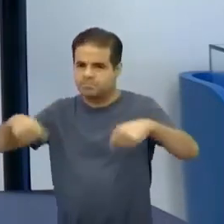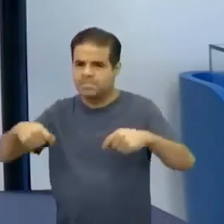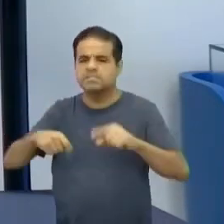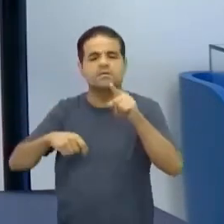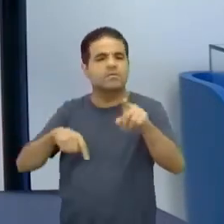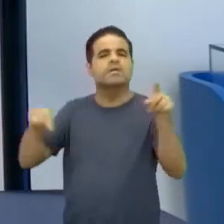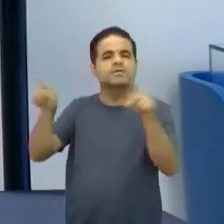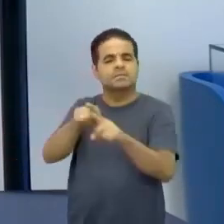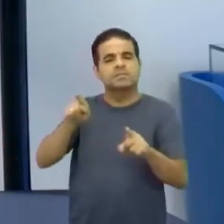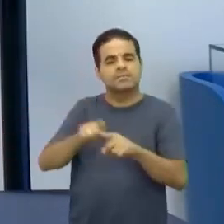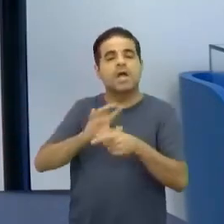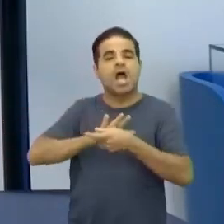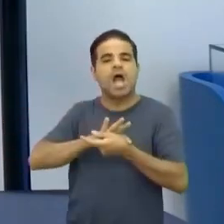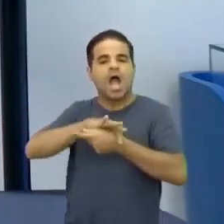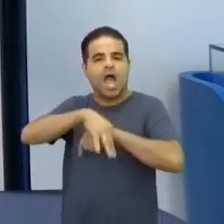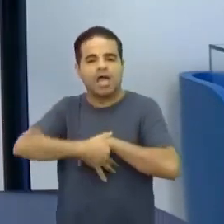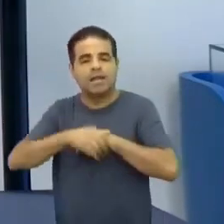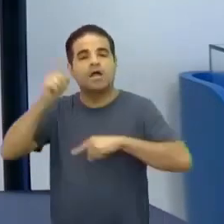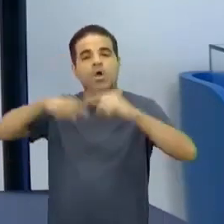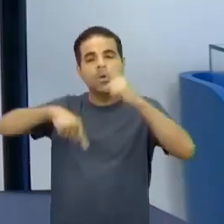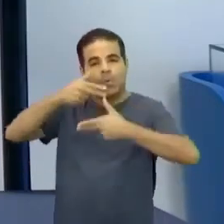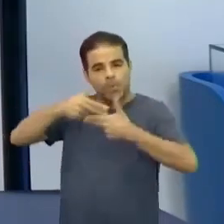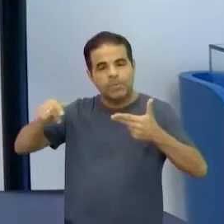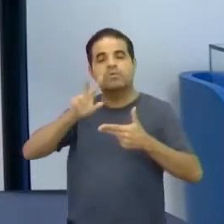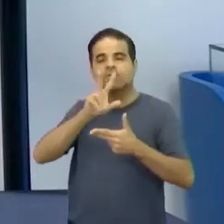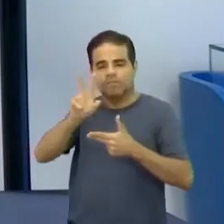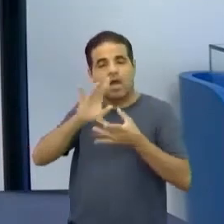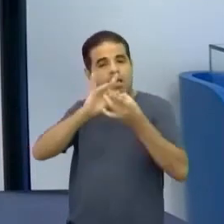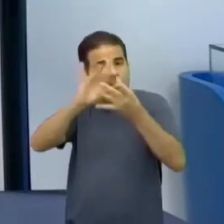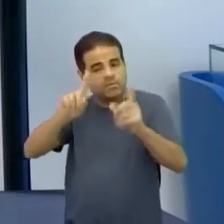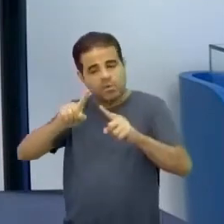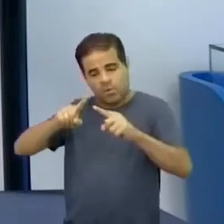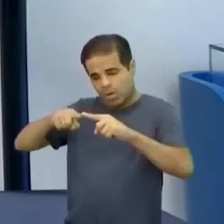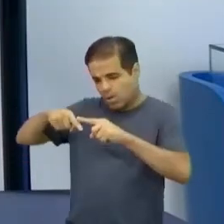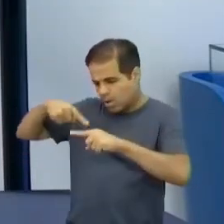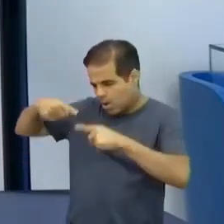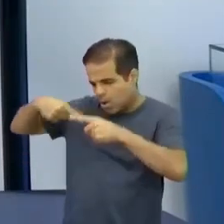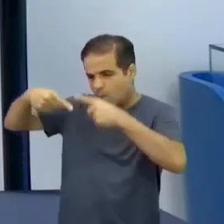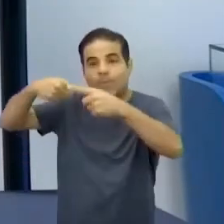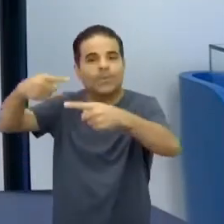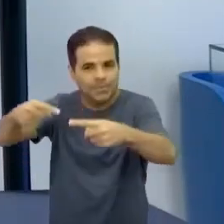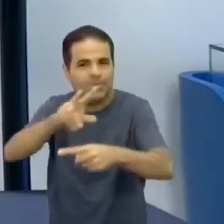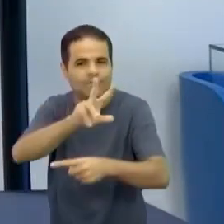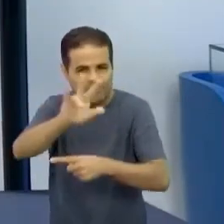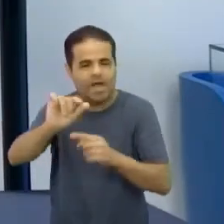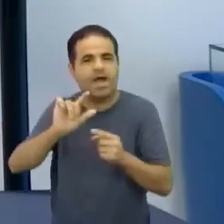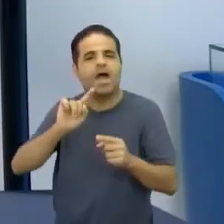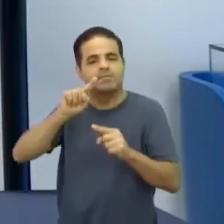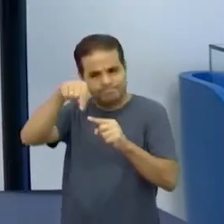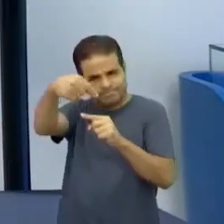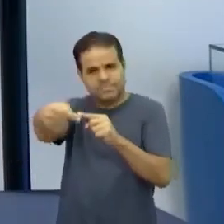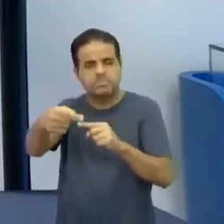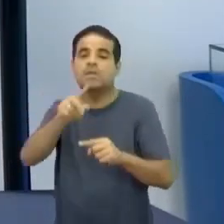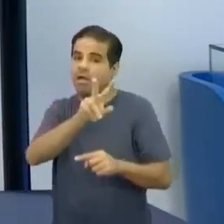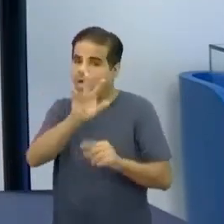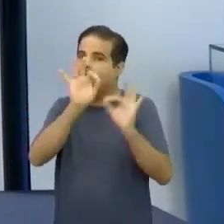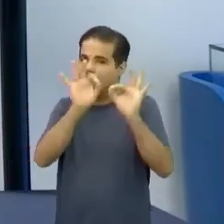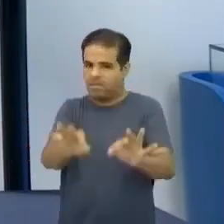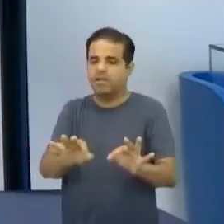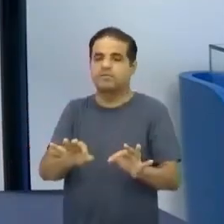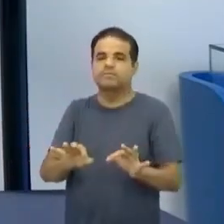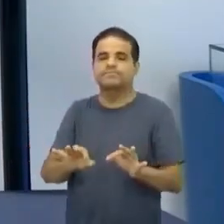você também garanta que aquele recurso vai estar disponível para a sua geração posterior. Isso é